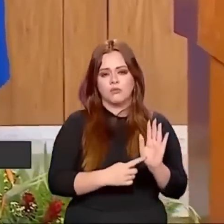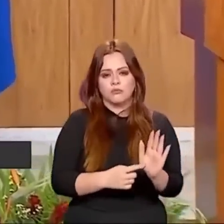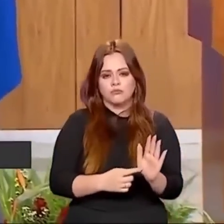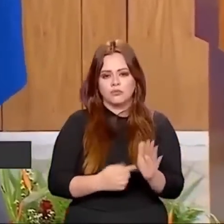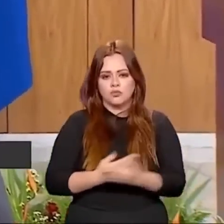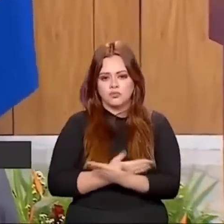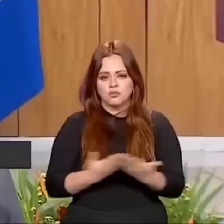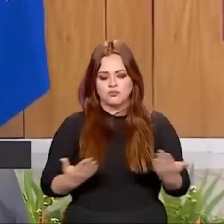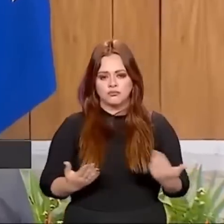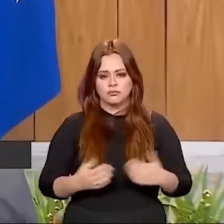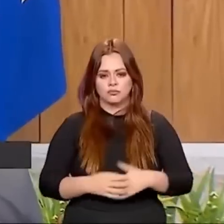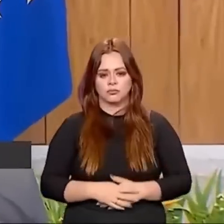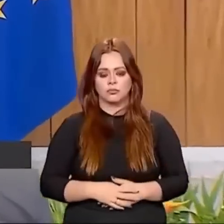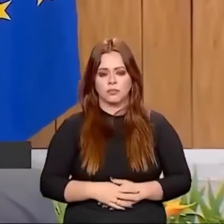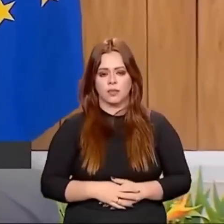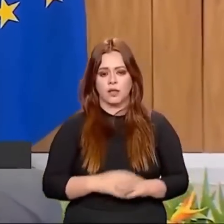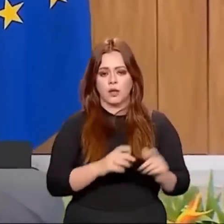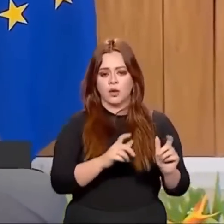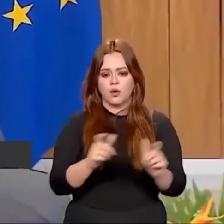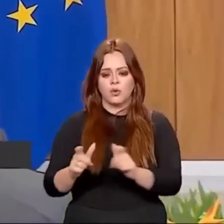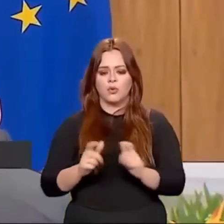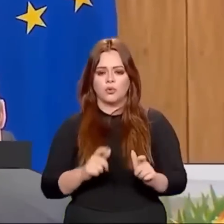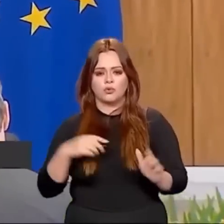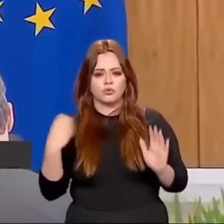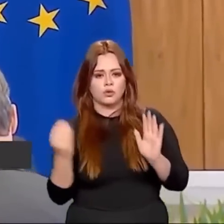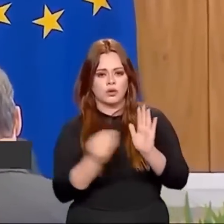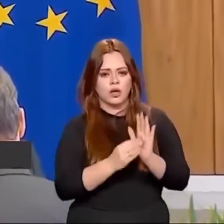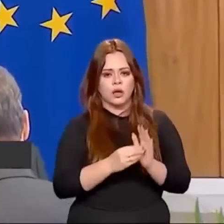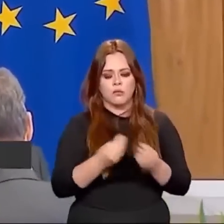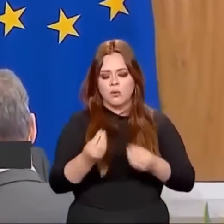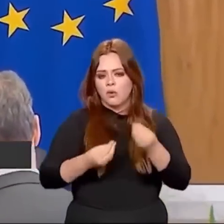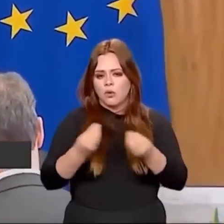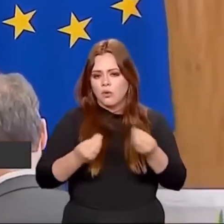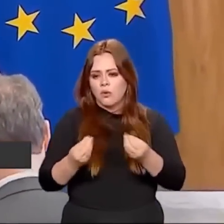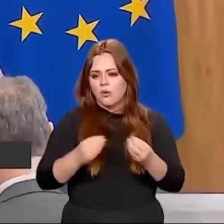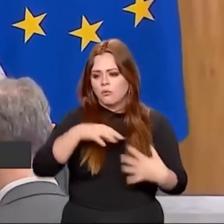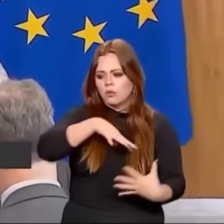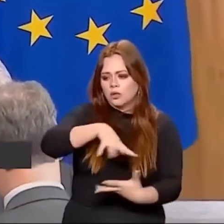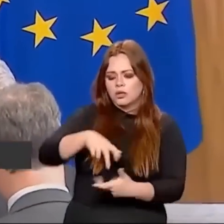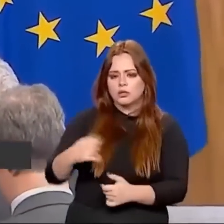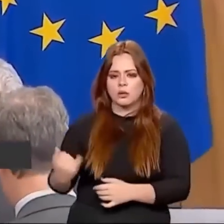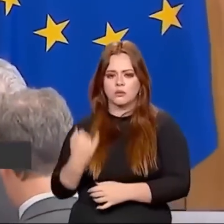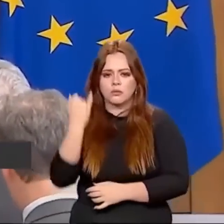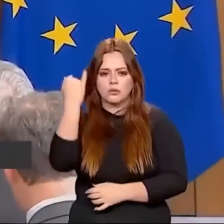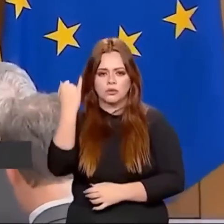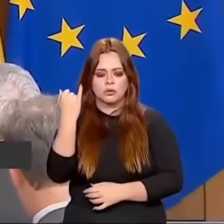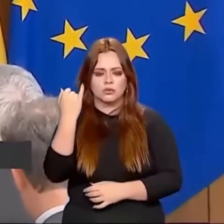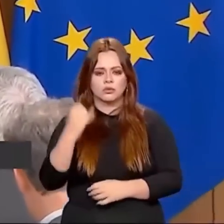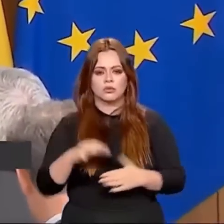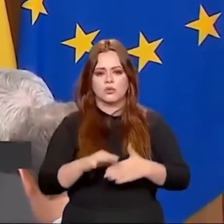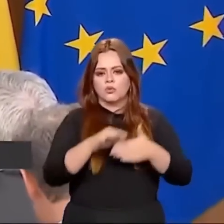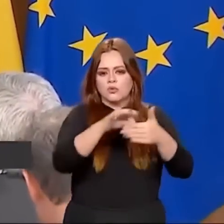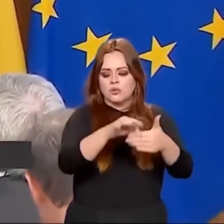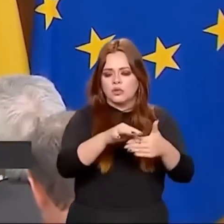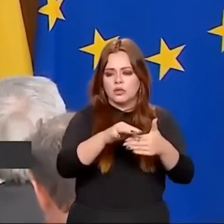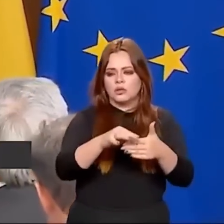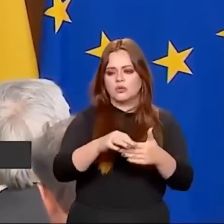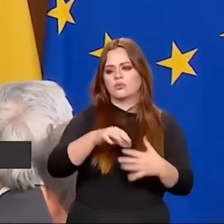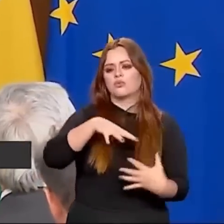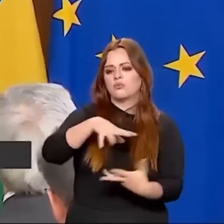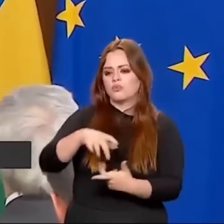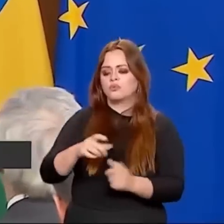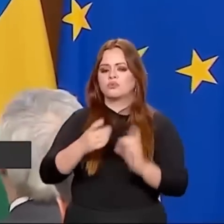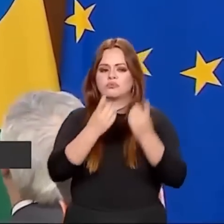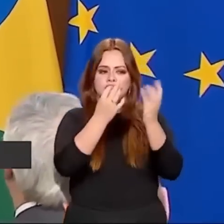belongs. As a major global player, lhe cabe como um player internacional importante, um líder no mundo